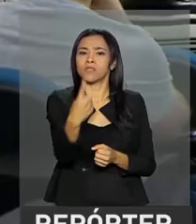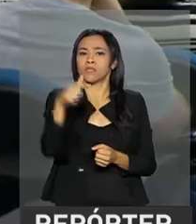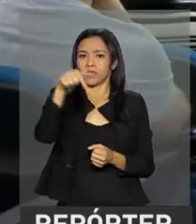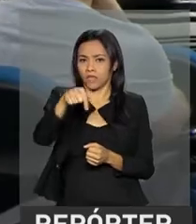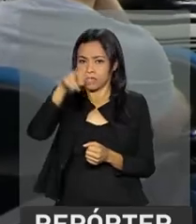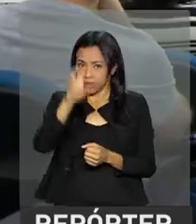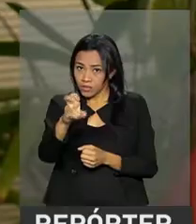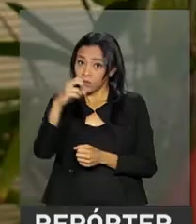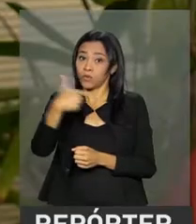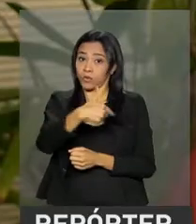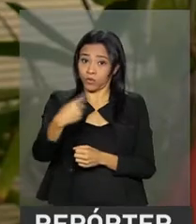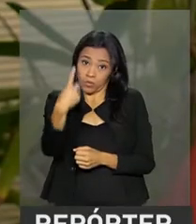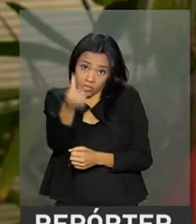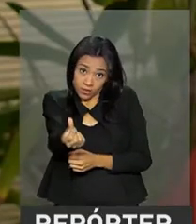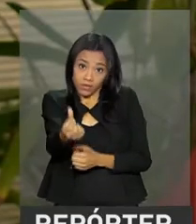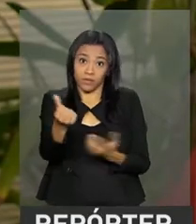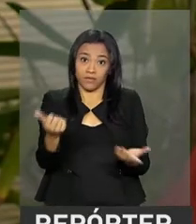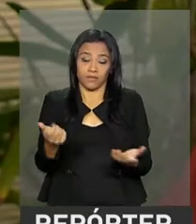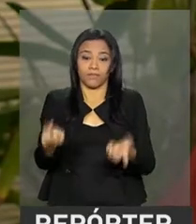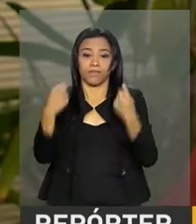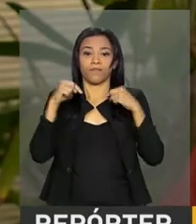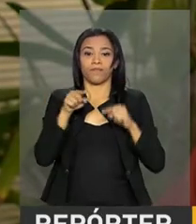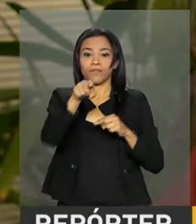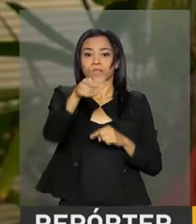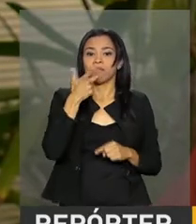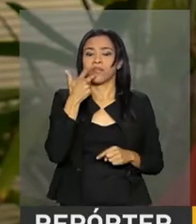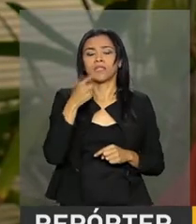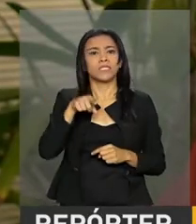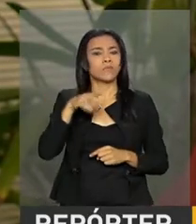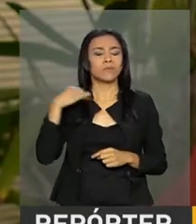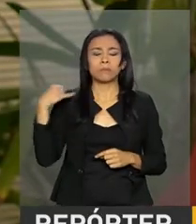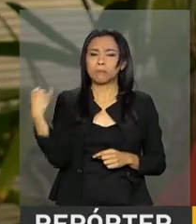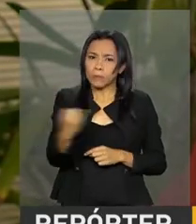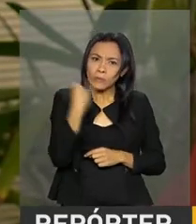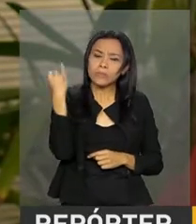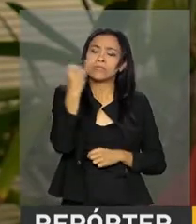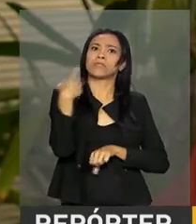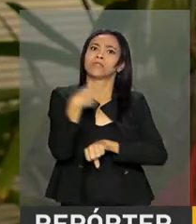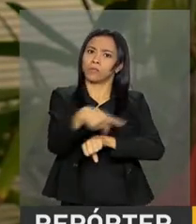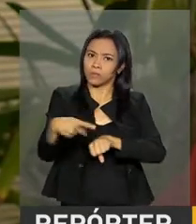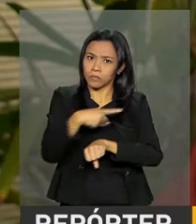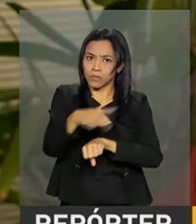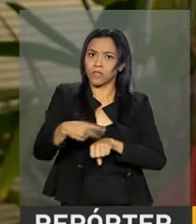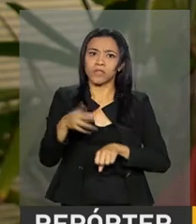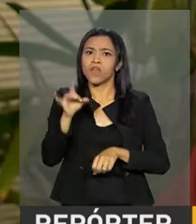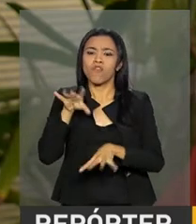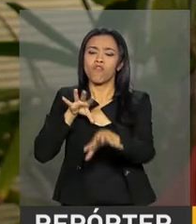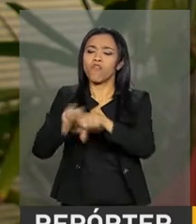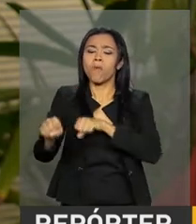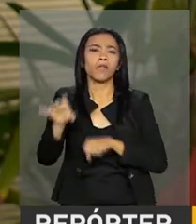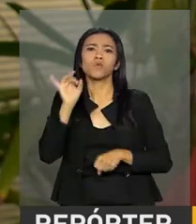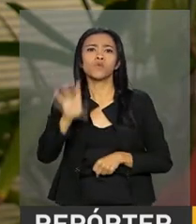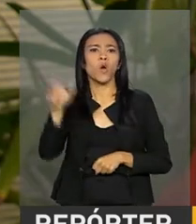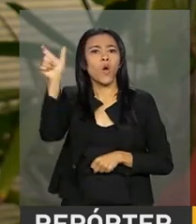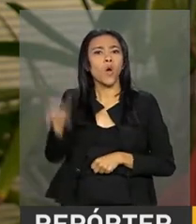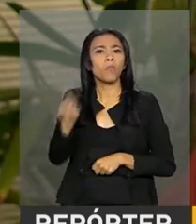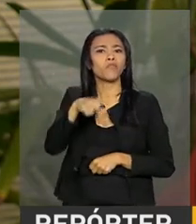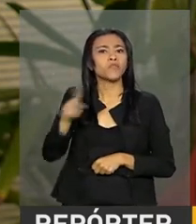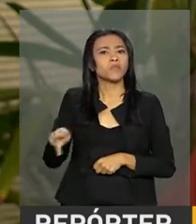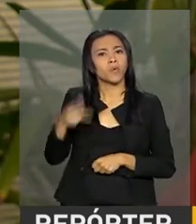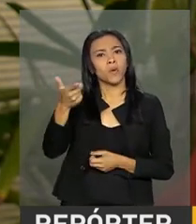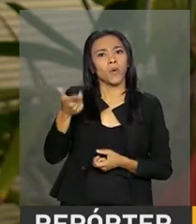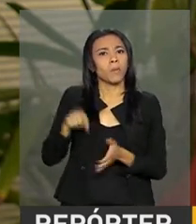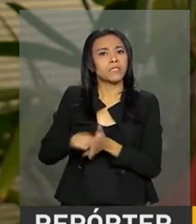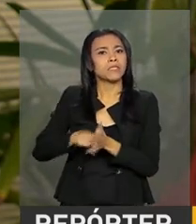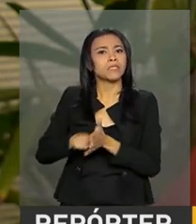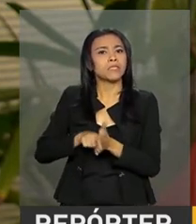2016 é muito importante para o país que a gente forme não apenas professores do ensino superior e